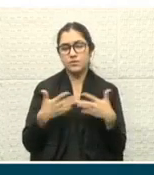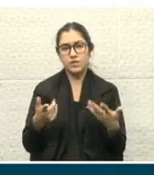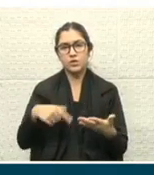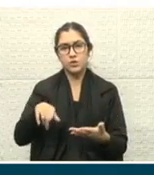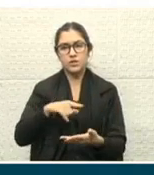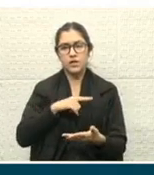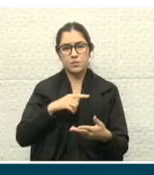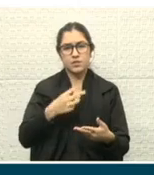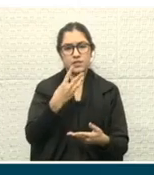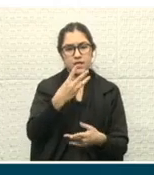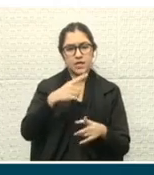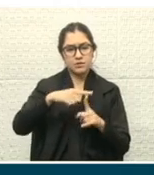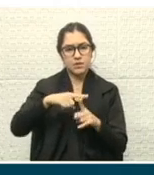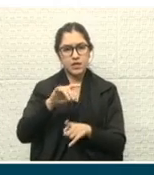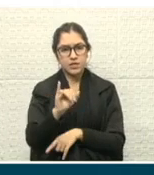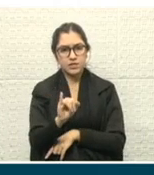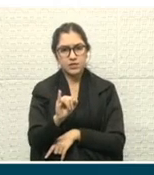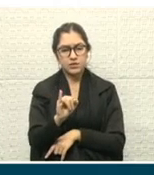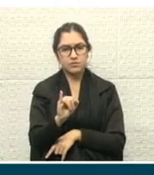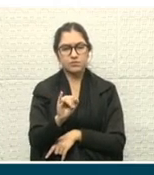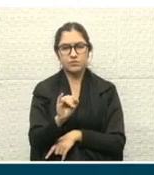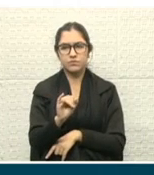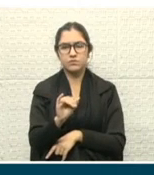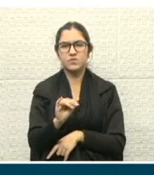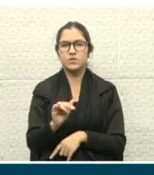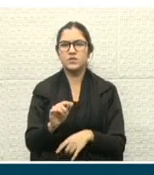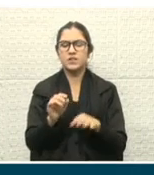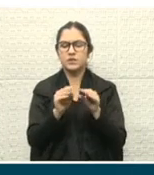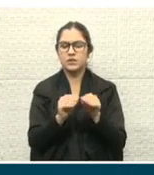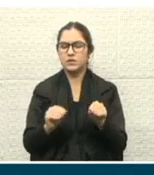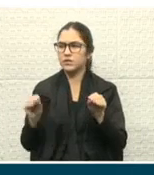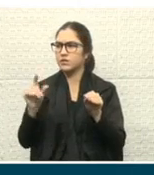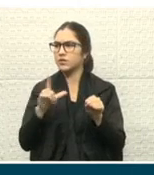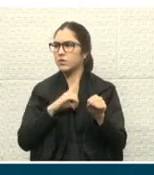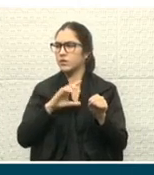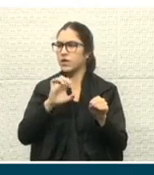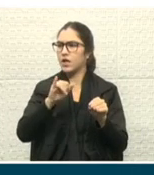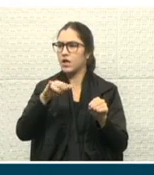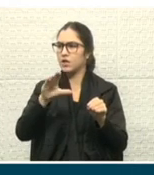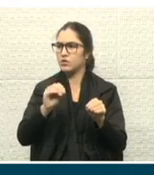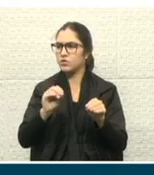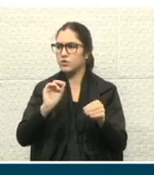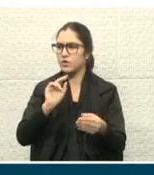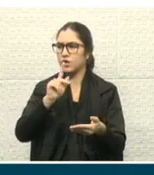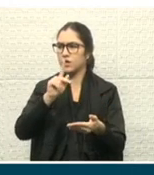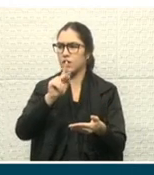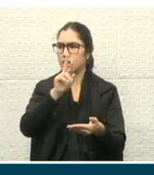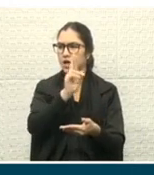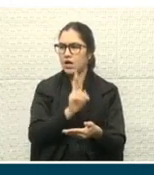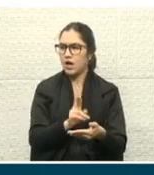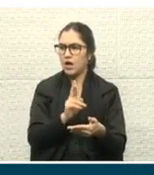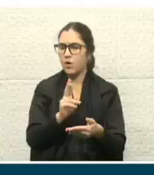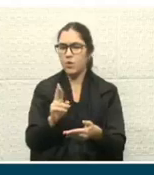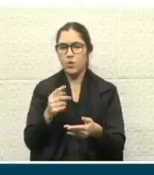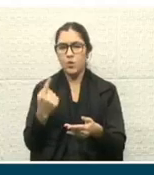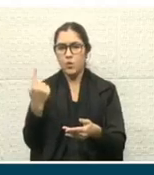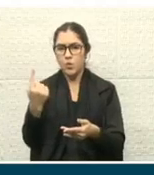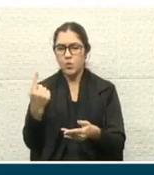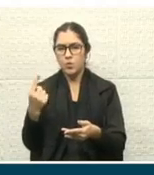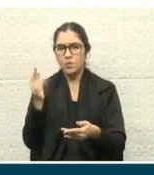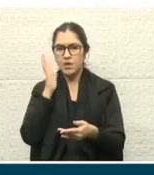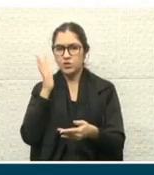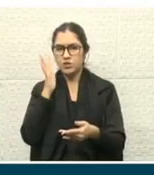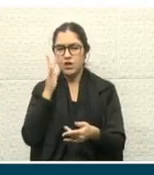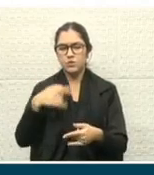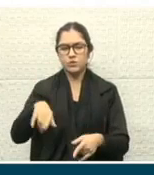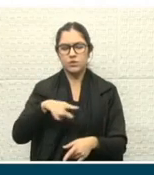temos 3 mais i, deslocamento de 3 no eixo real, de 1 no eixo imaginário, e nós